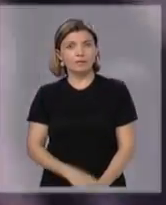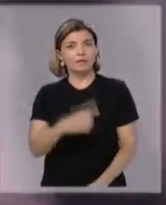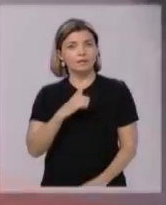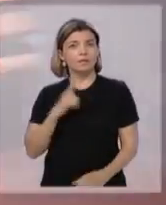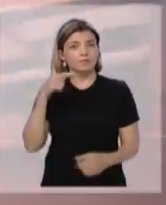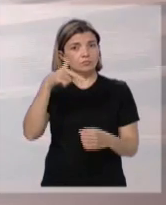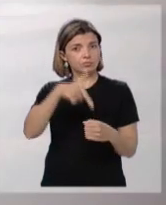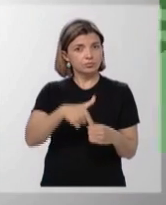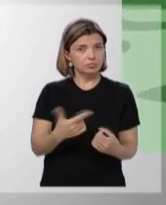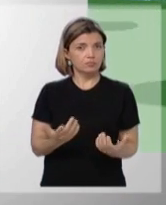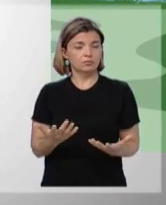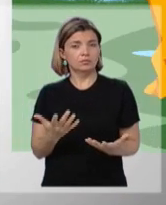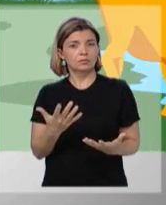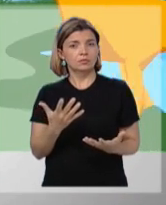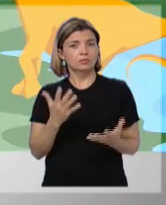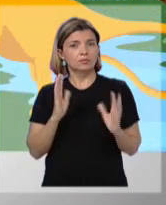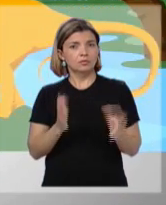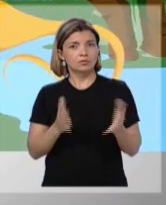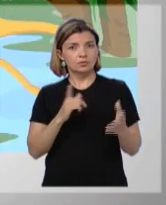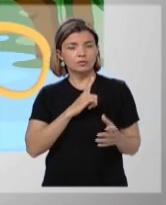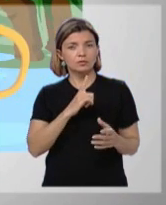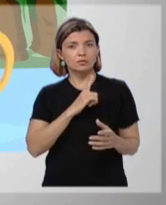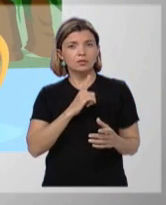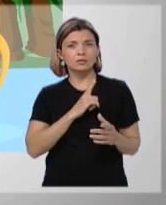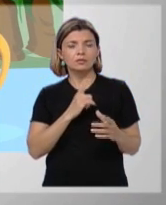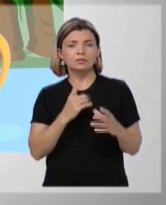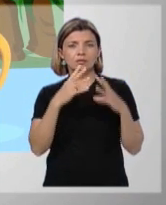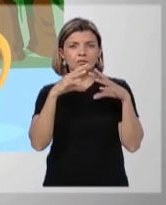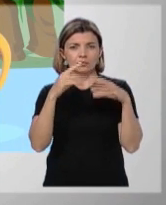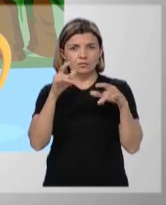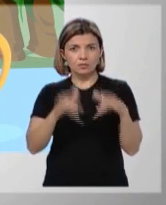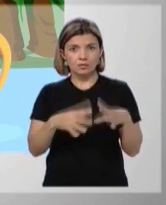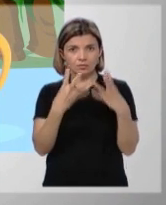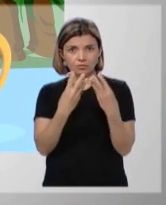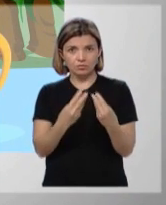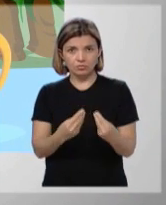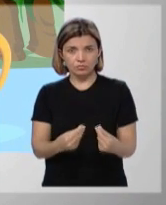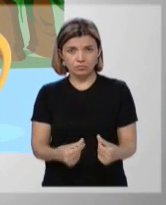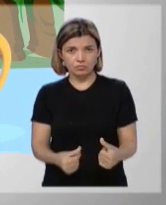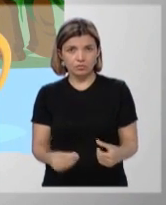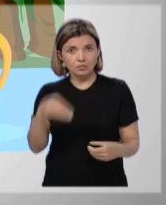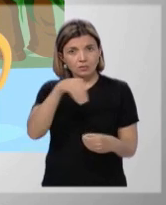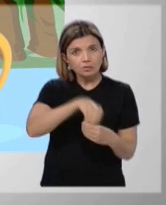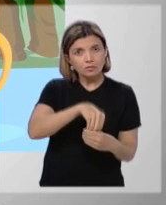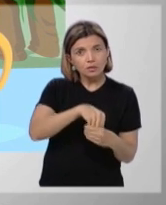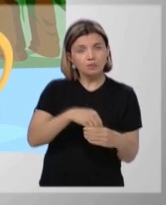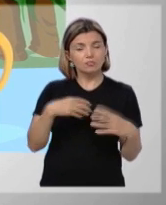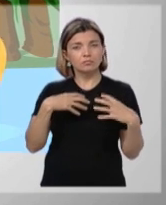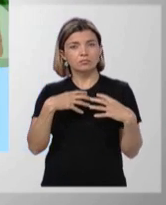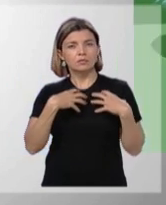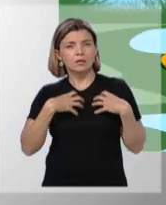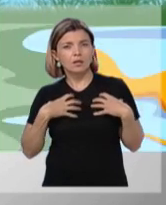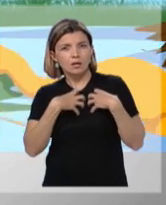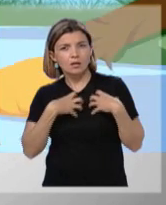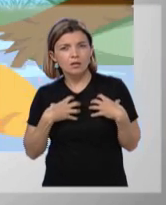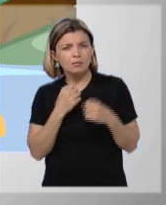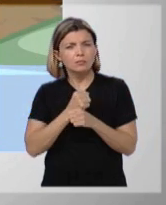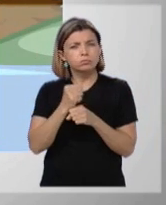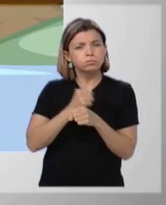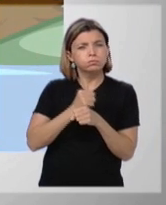Os combustíveis fósseis são formados por moléculas orgânicas provenientes de organismos vegetais e